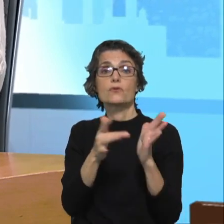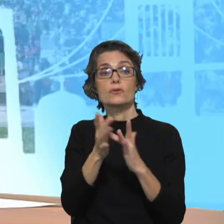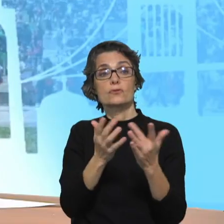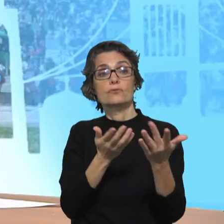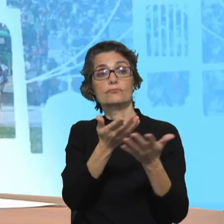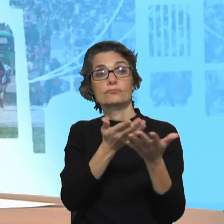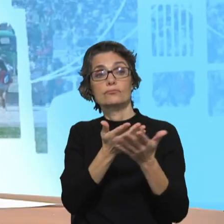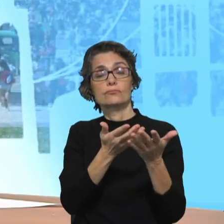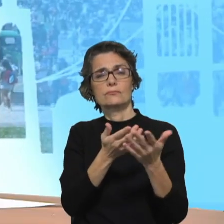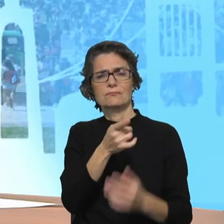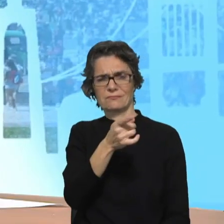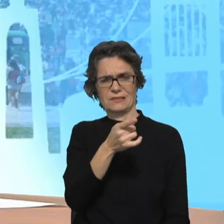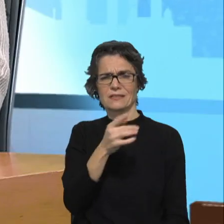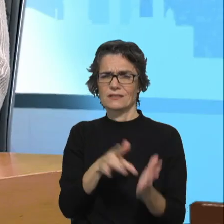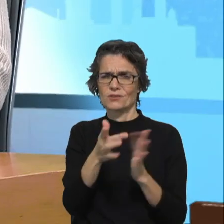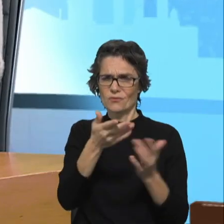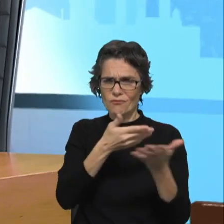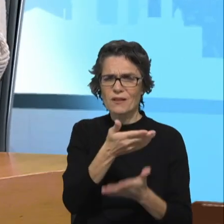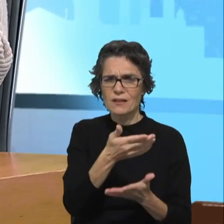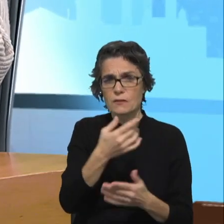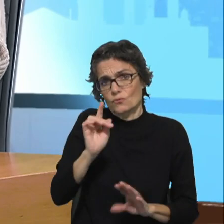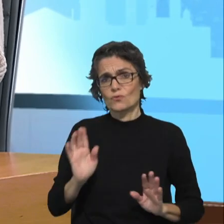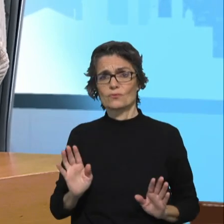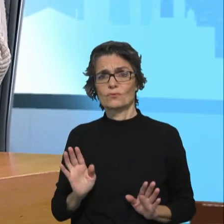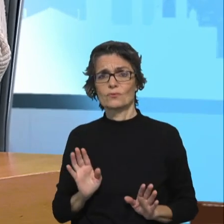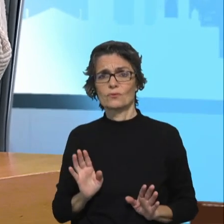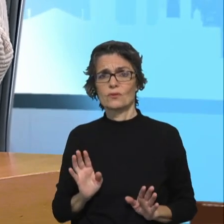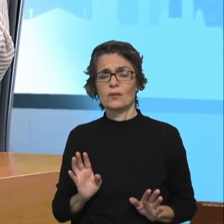Mas eu estava a falar com Jesus? Não. Portanto,